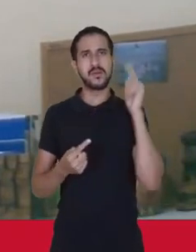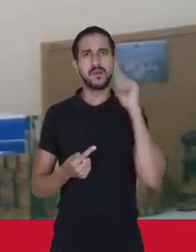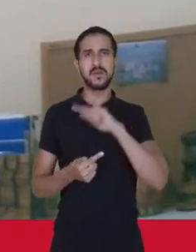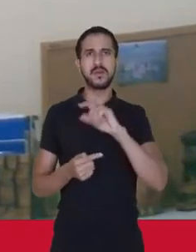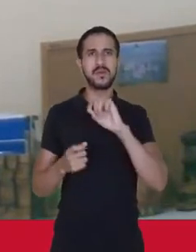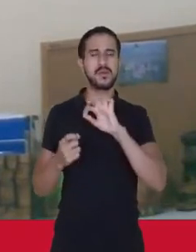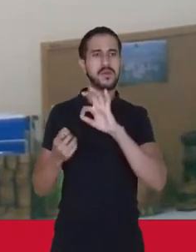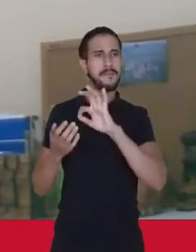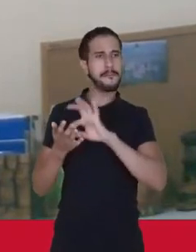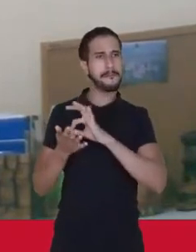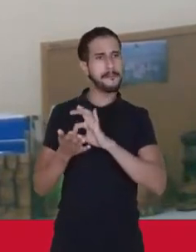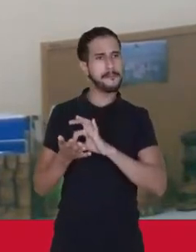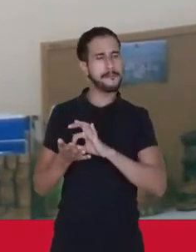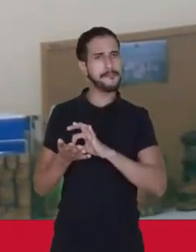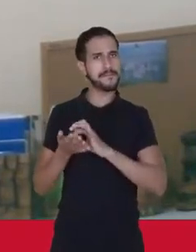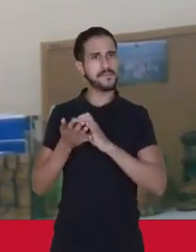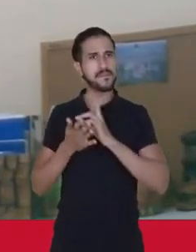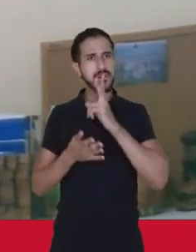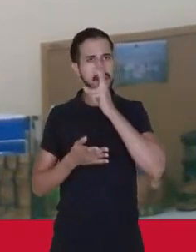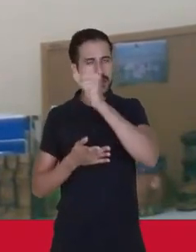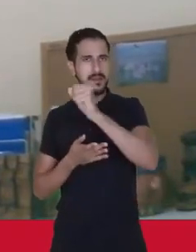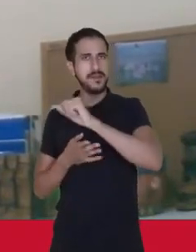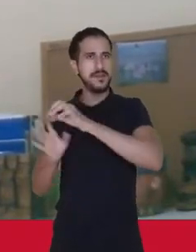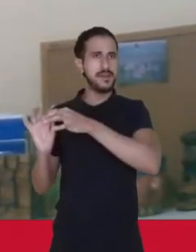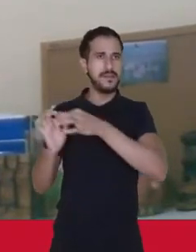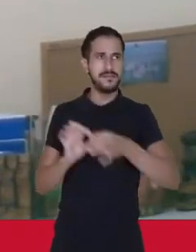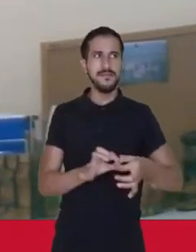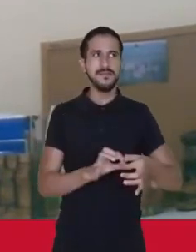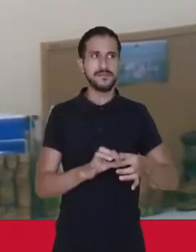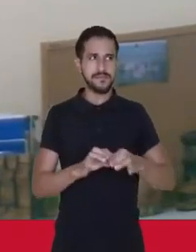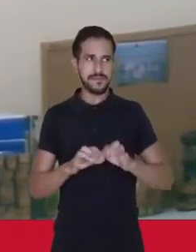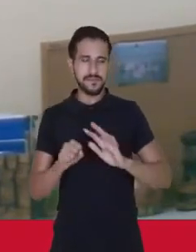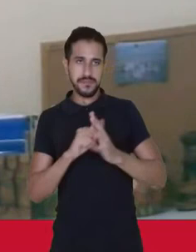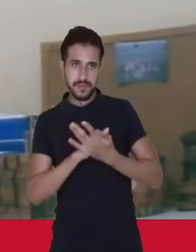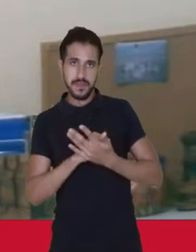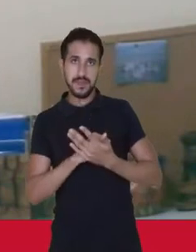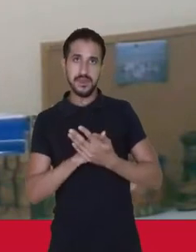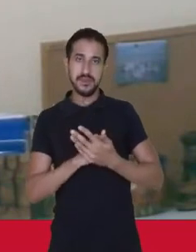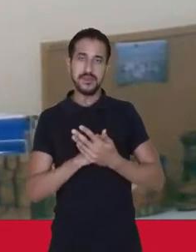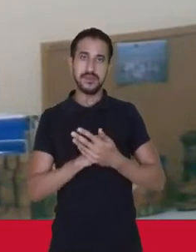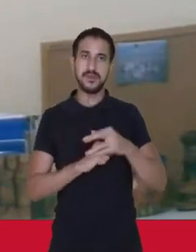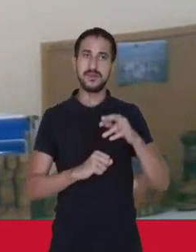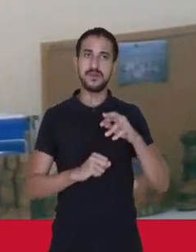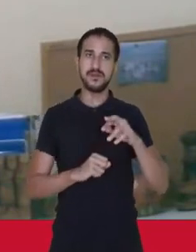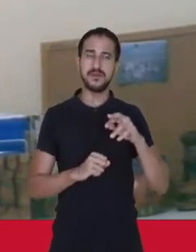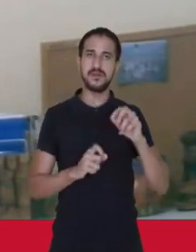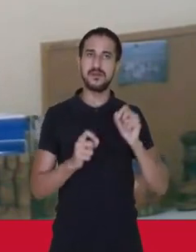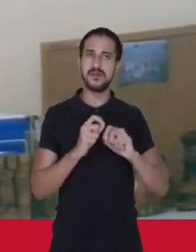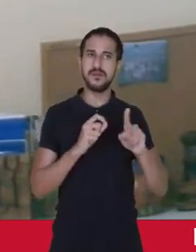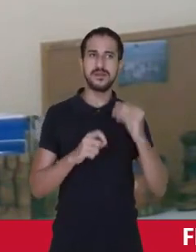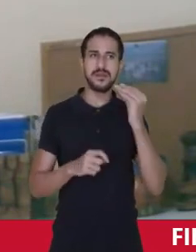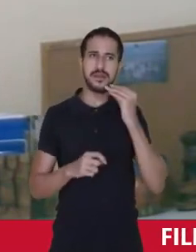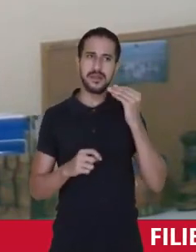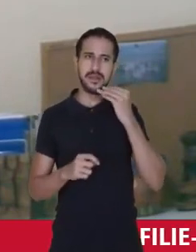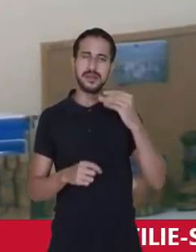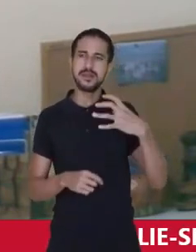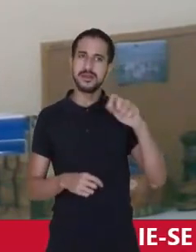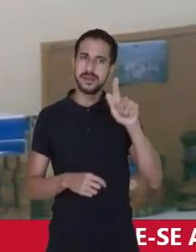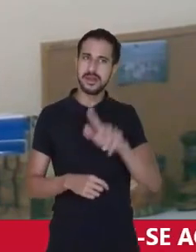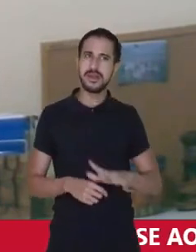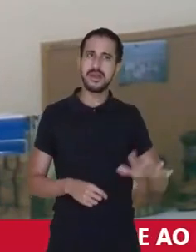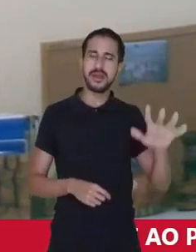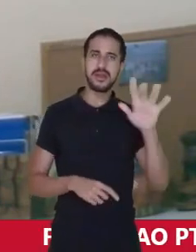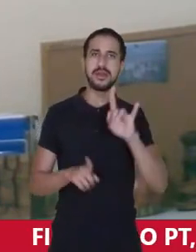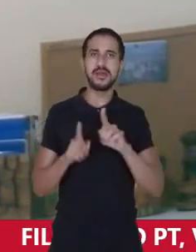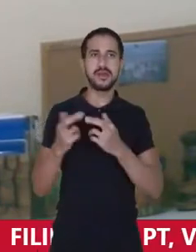né, denso, né, da situação da pandemia, não realização de testes em massa, né?